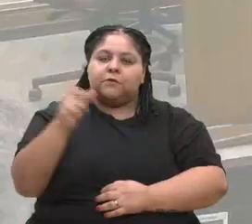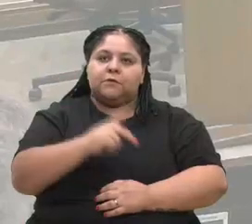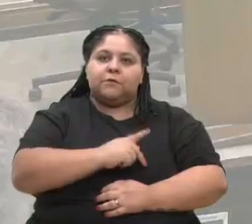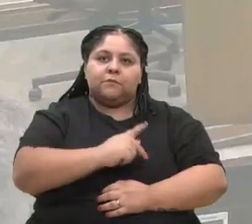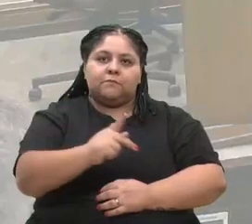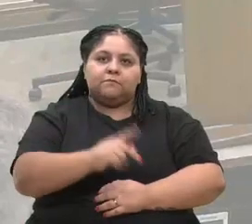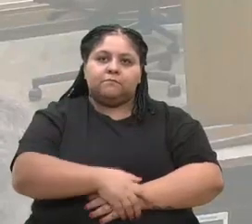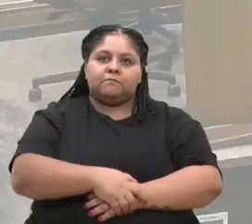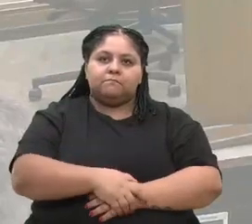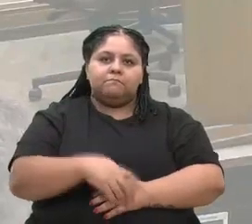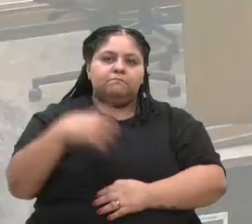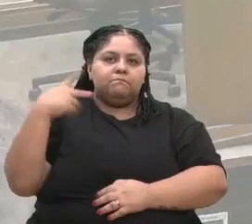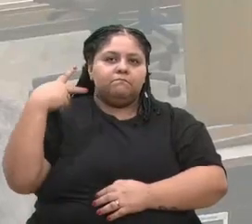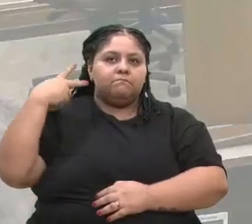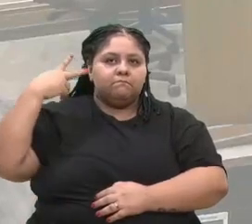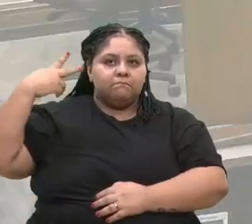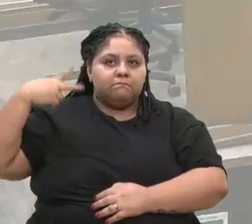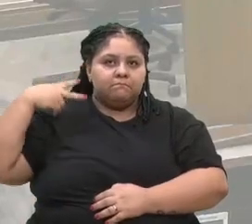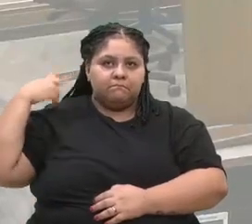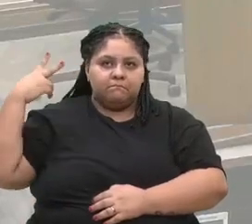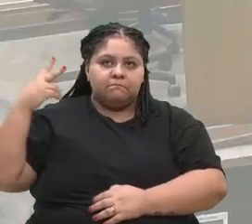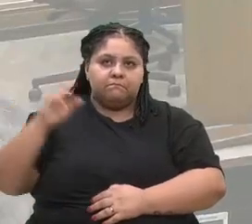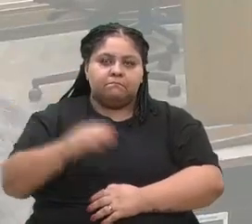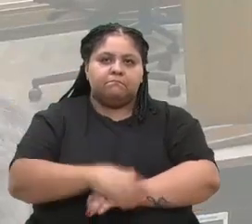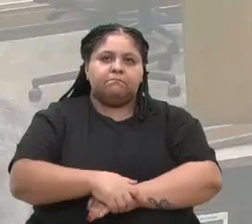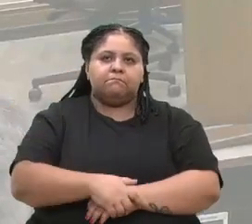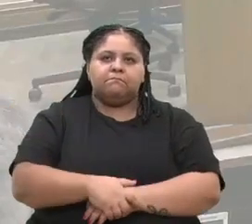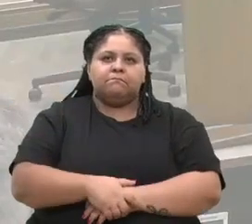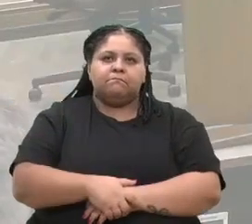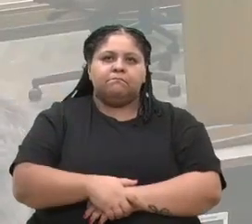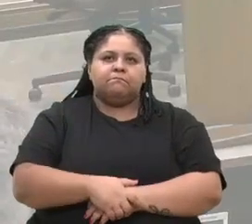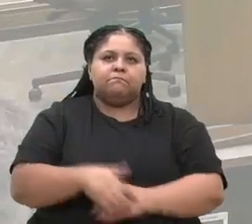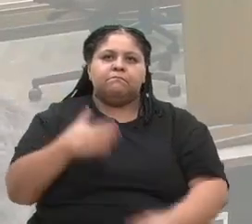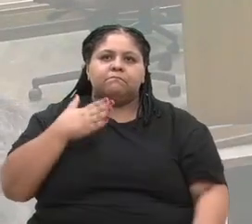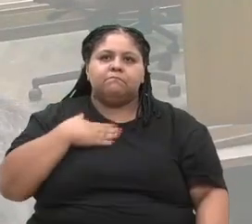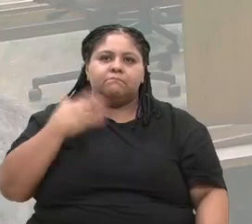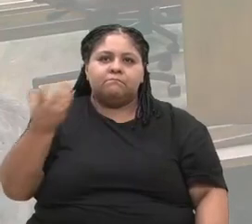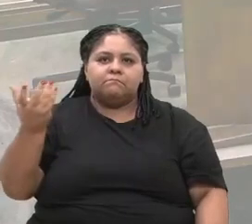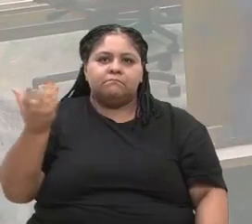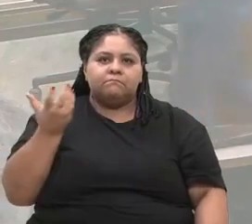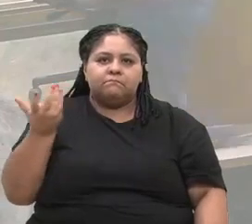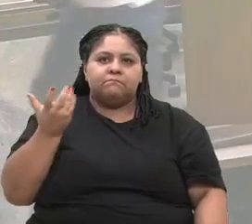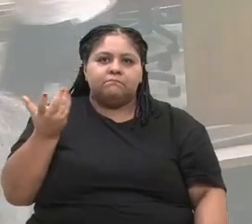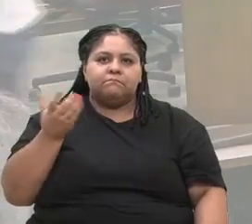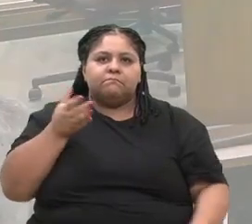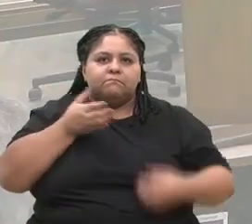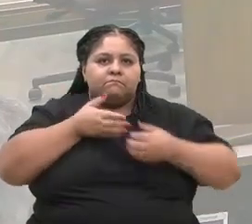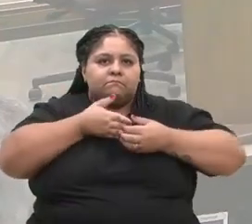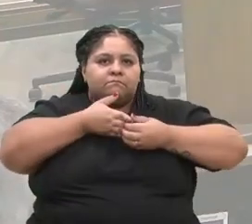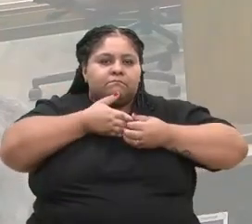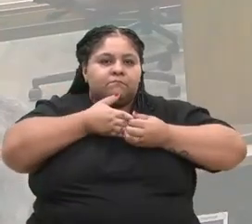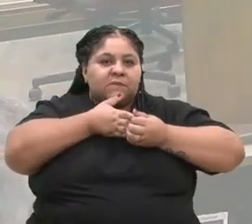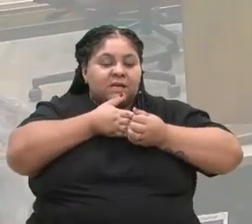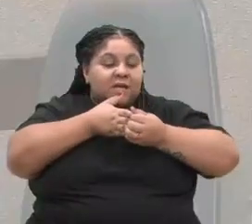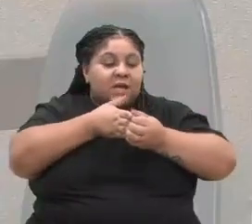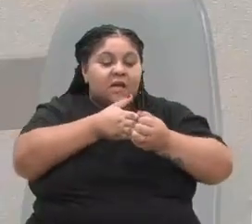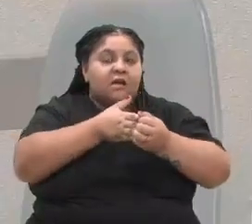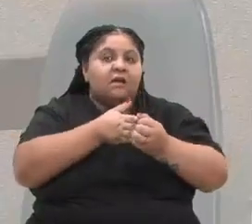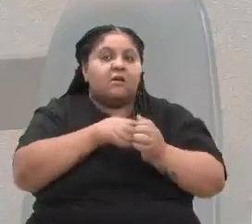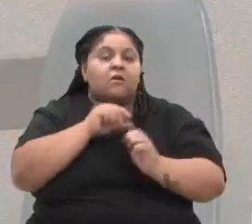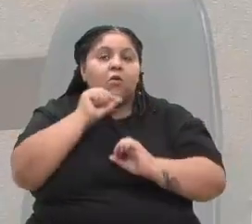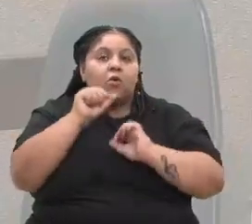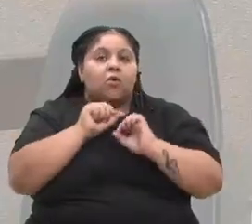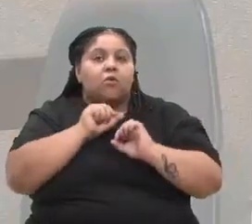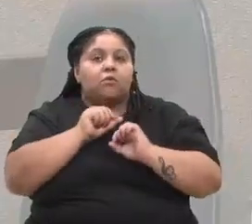presidente, colegas vereadores, eu queria acompanhar o que o